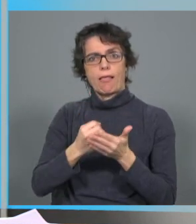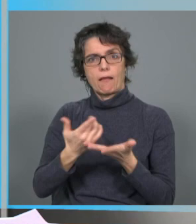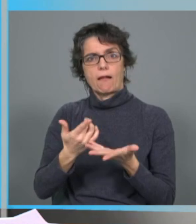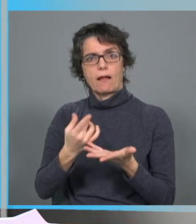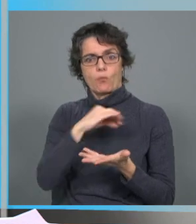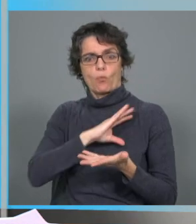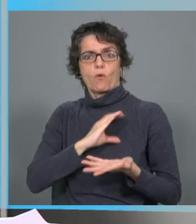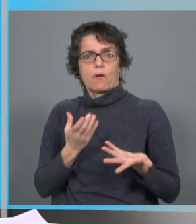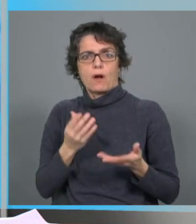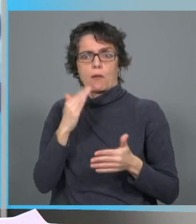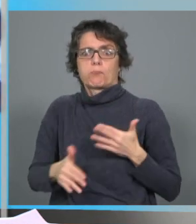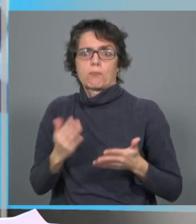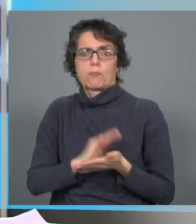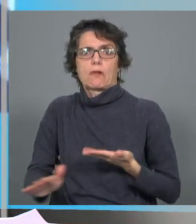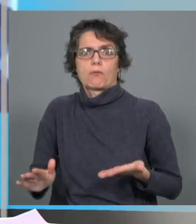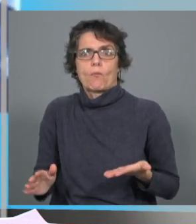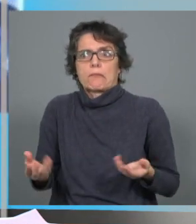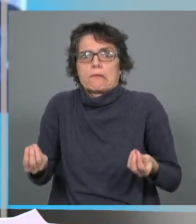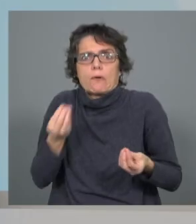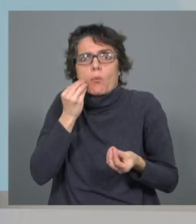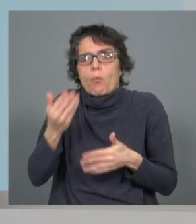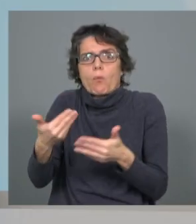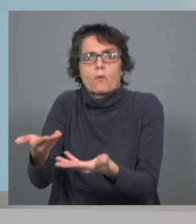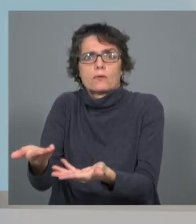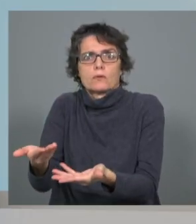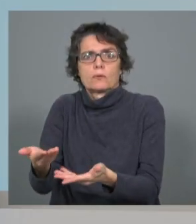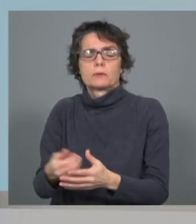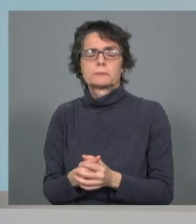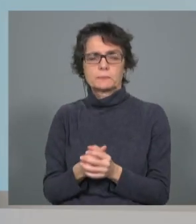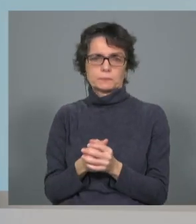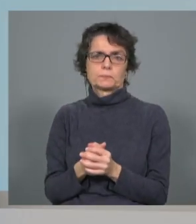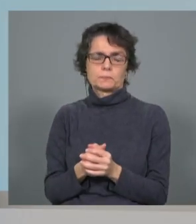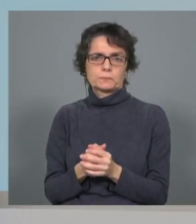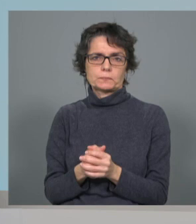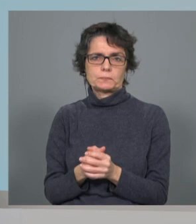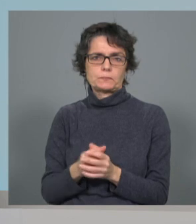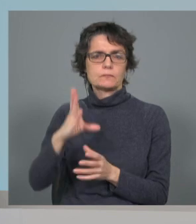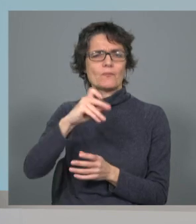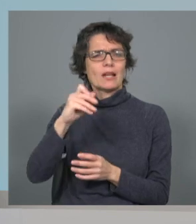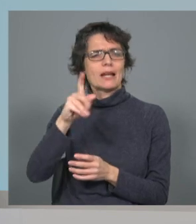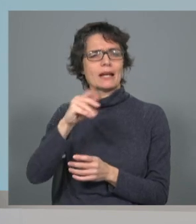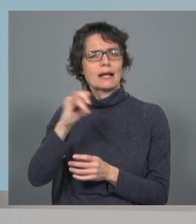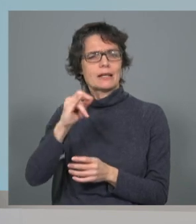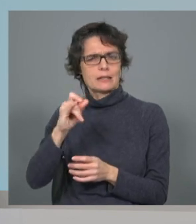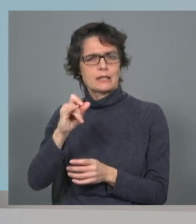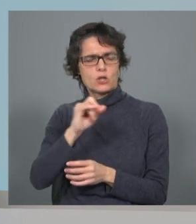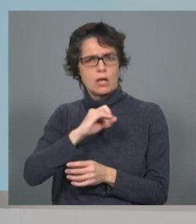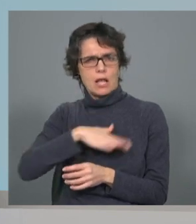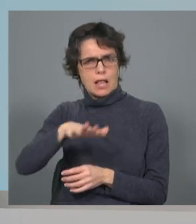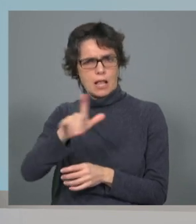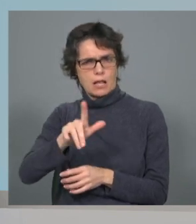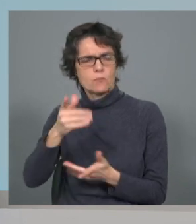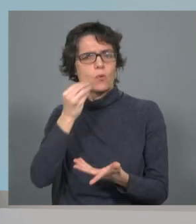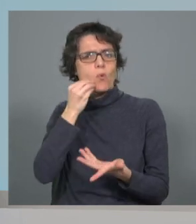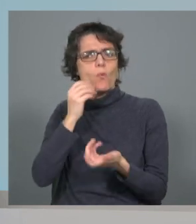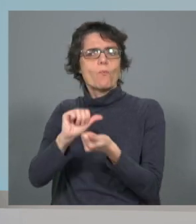não há como, não é? Não há como. De que forma é que a Cáritas Diocesana de Lisboa se foi reinventando para dar resposta a esses